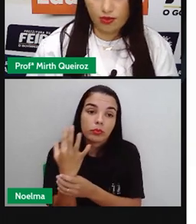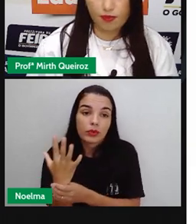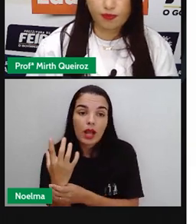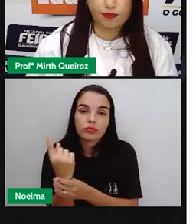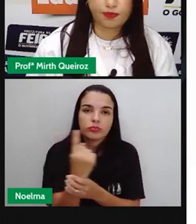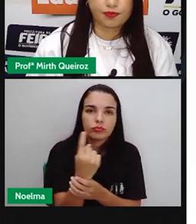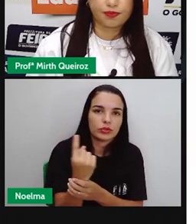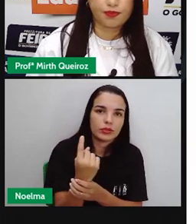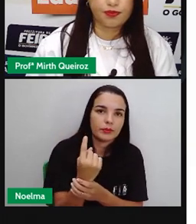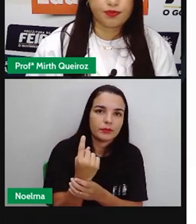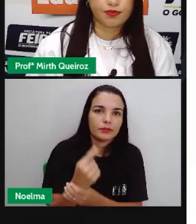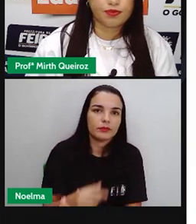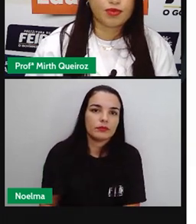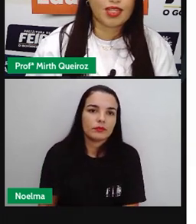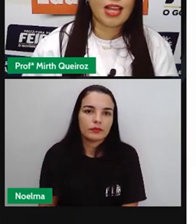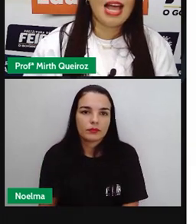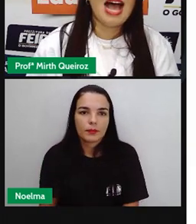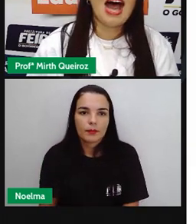Certo?